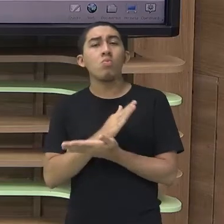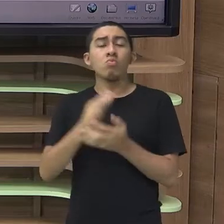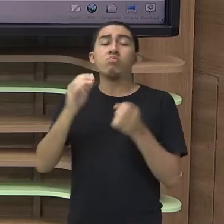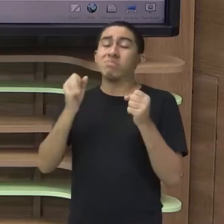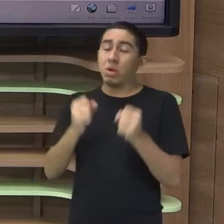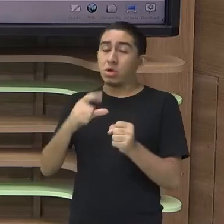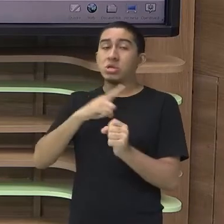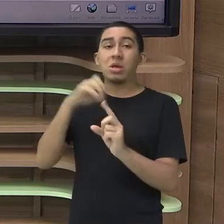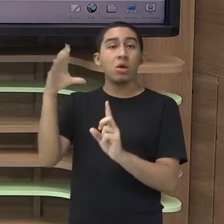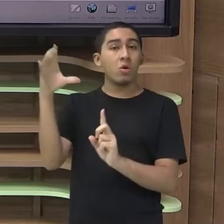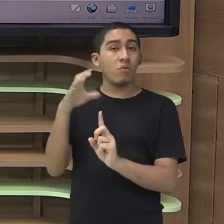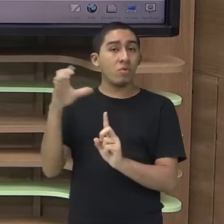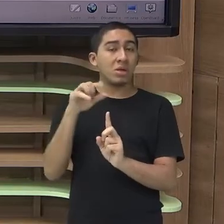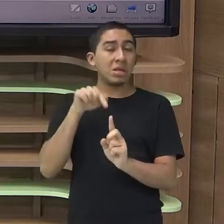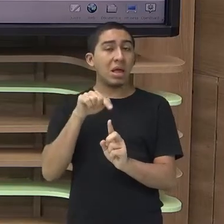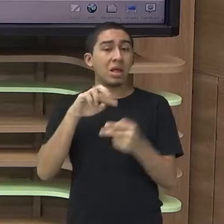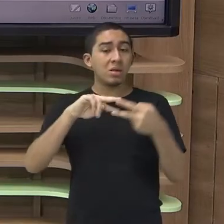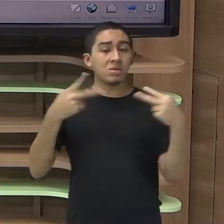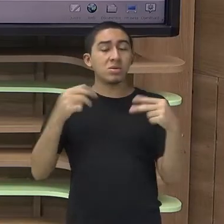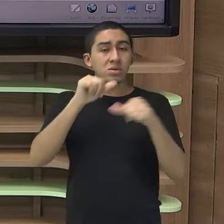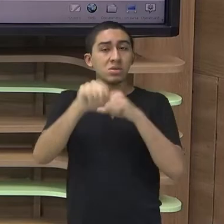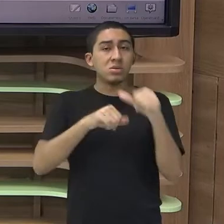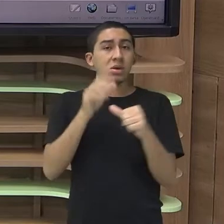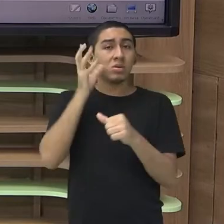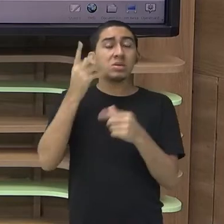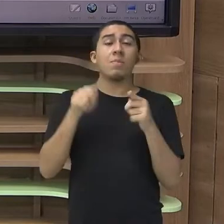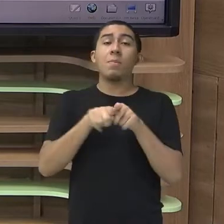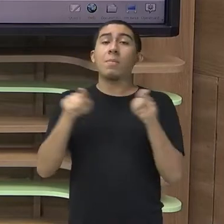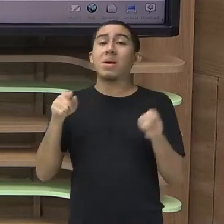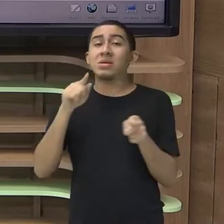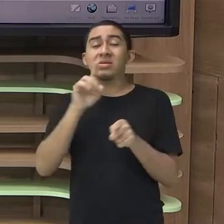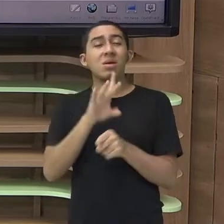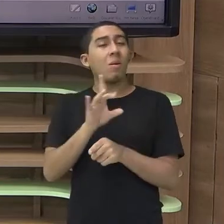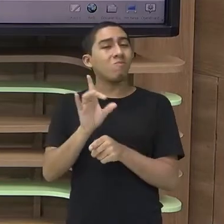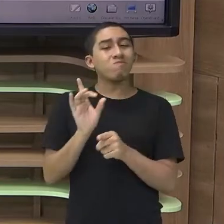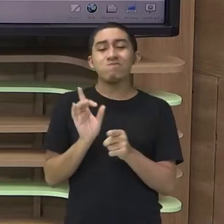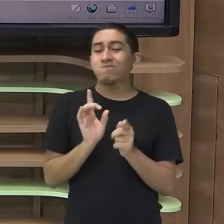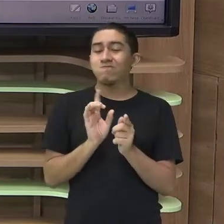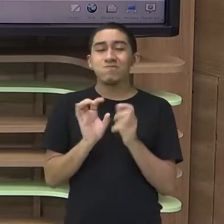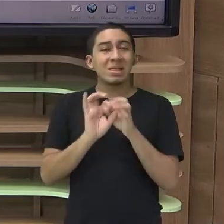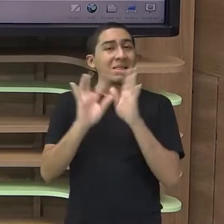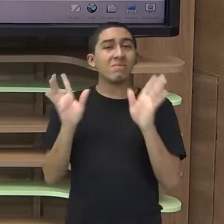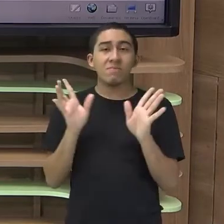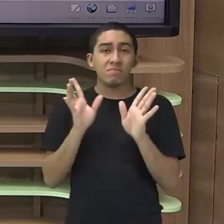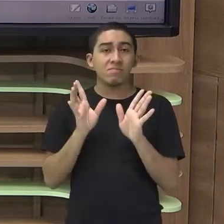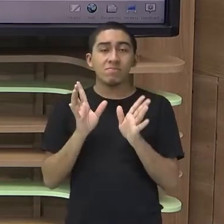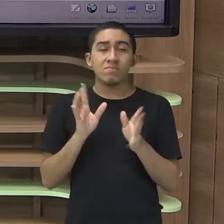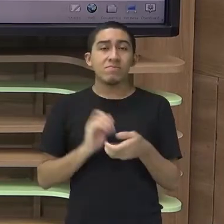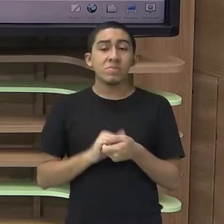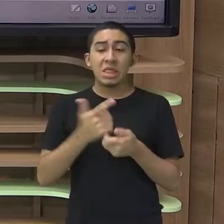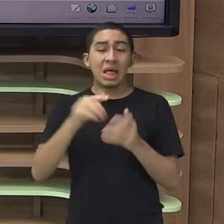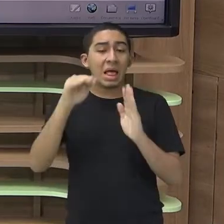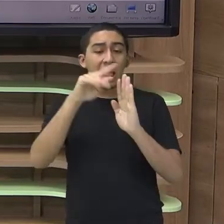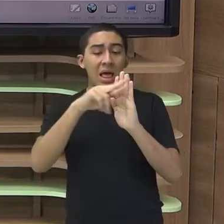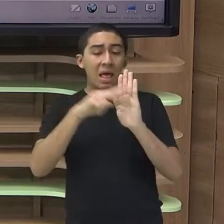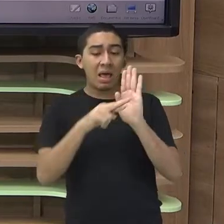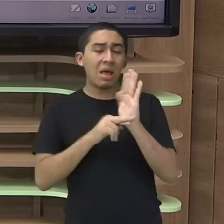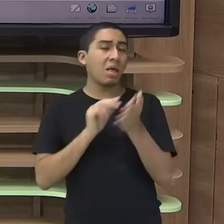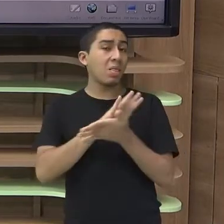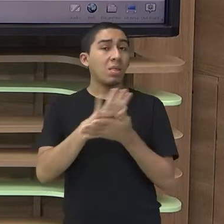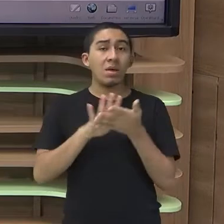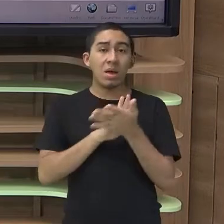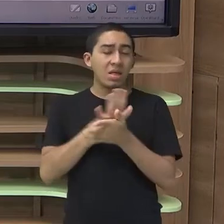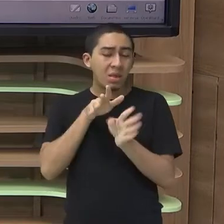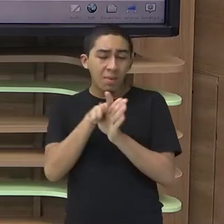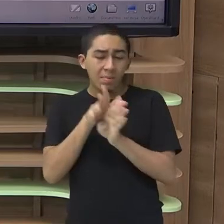podem influenciar, mas elas acontecem completamente ao acaso. Essas modificações no DNA, como a gente